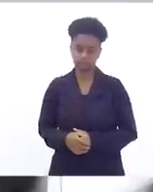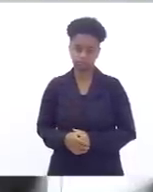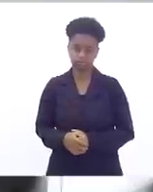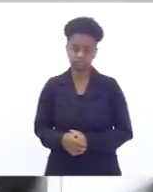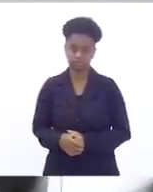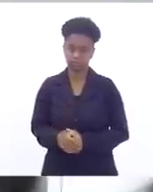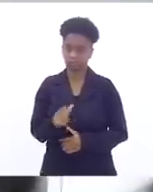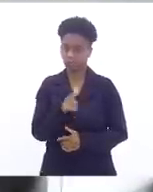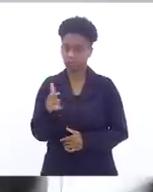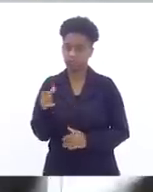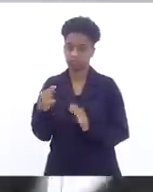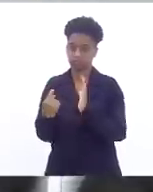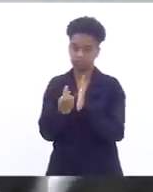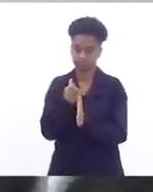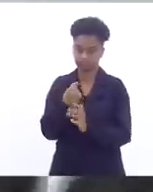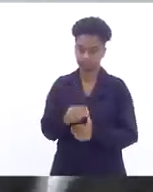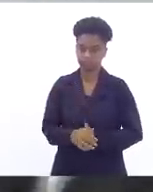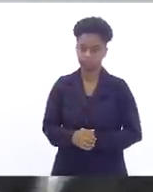tópico